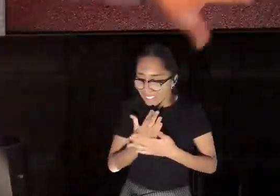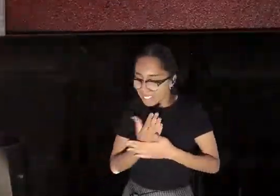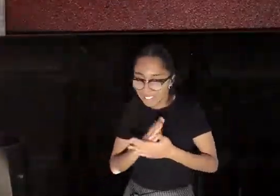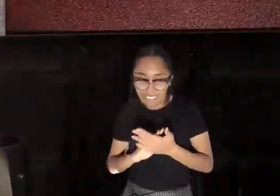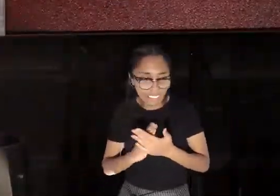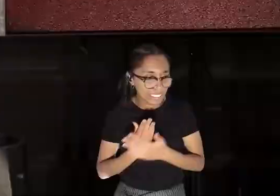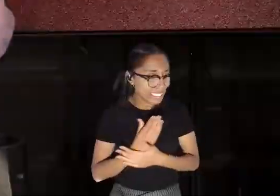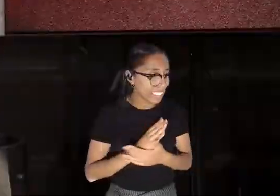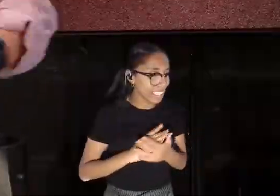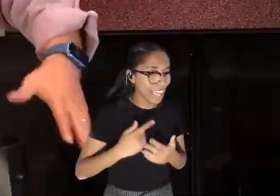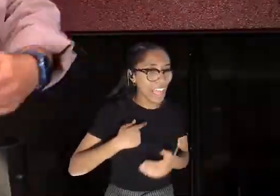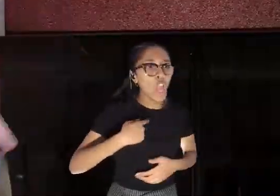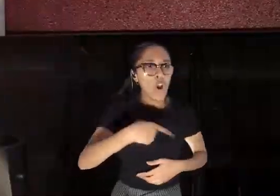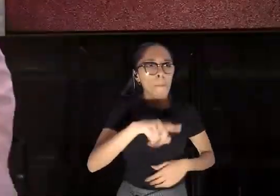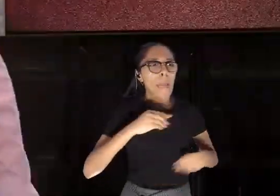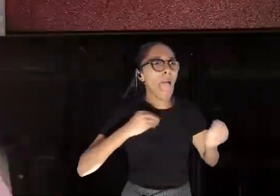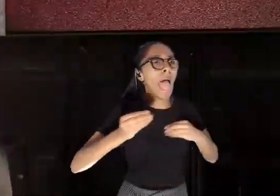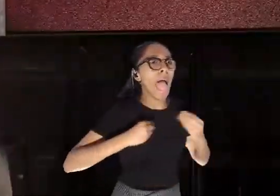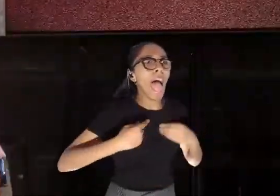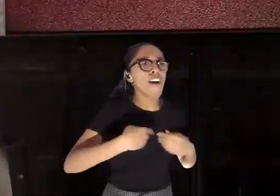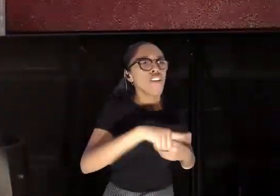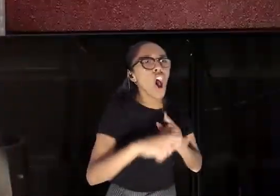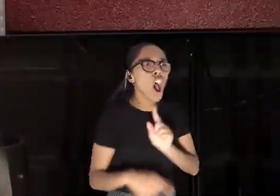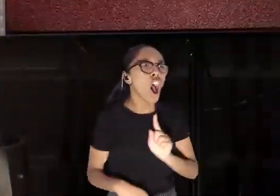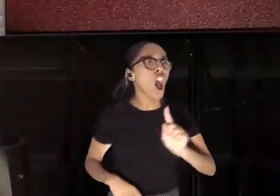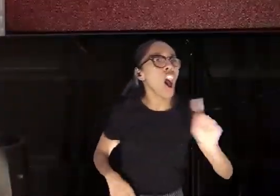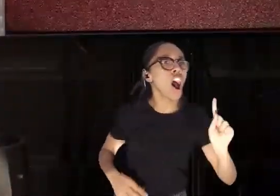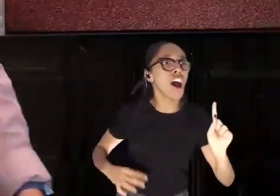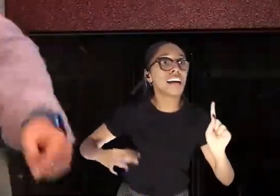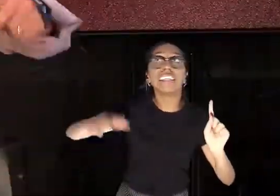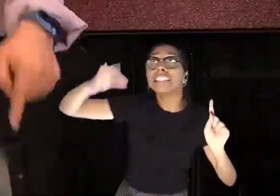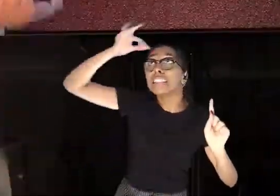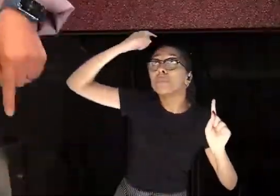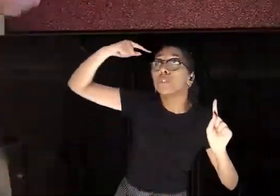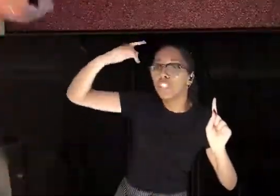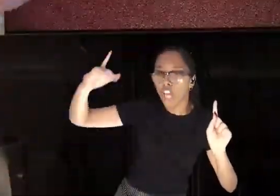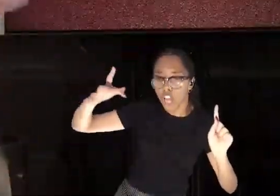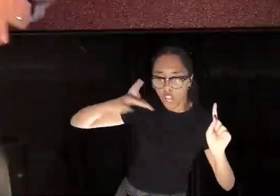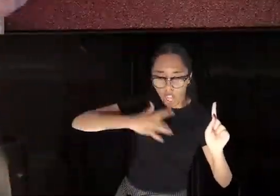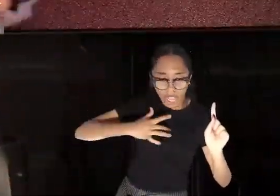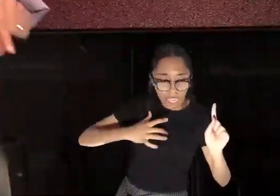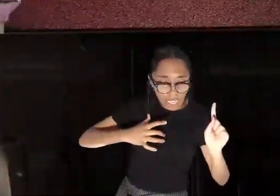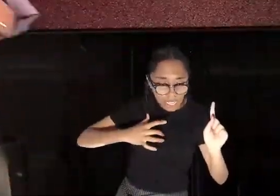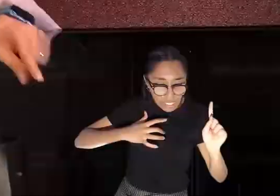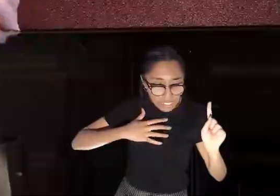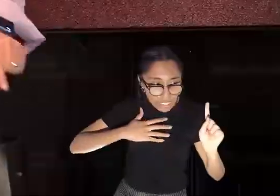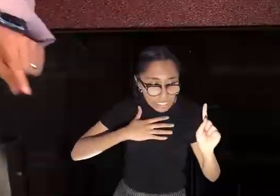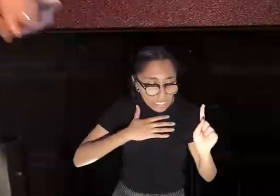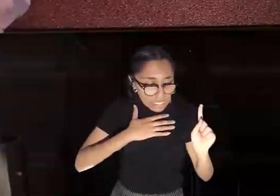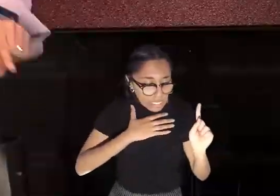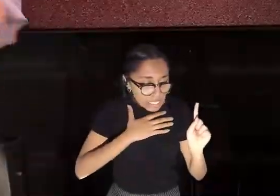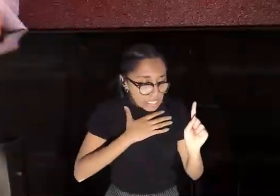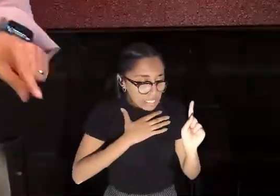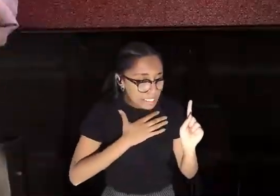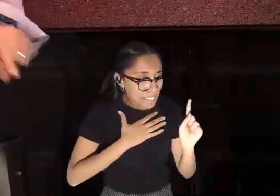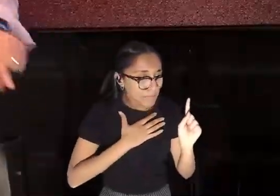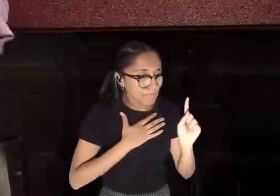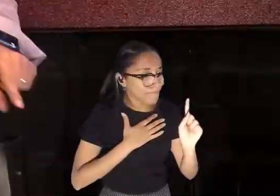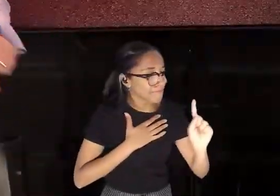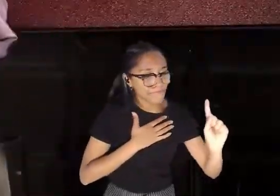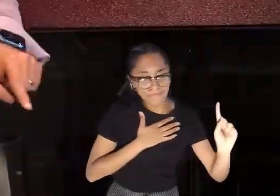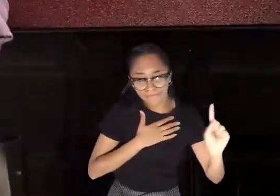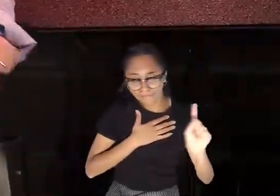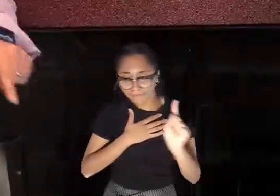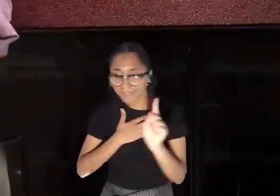tremer, começa o coração bater mais forte. Você fala, de onde vem essa angústia? Porque aquele que vive no Espírito, de modo